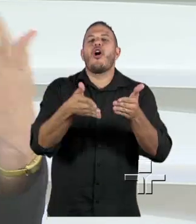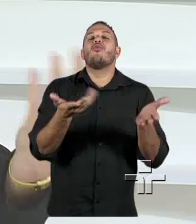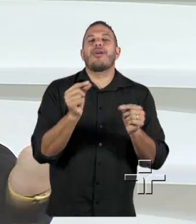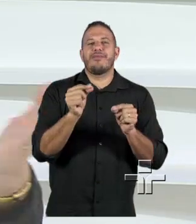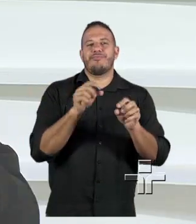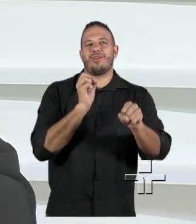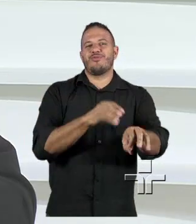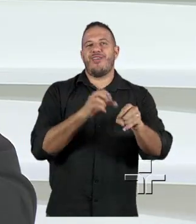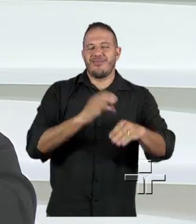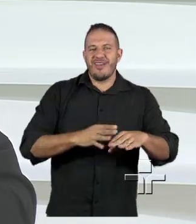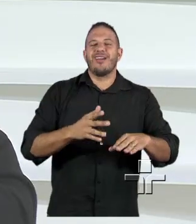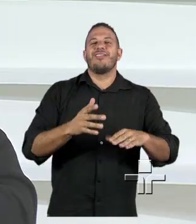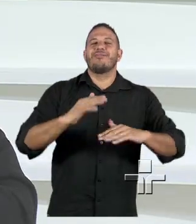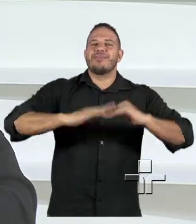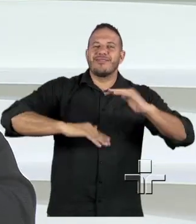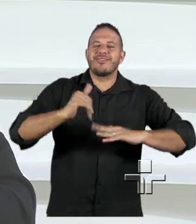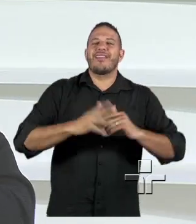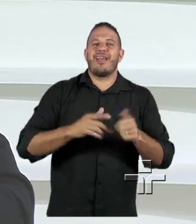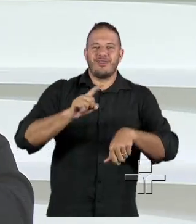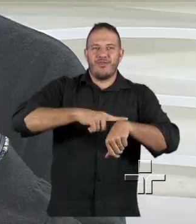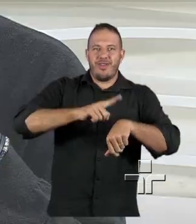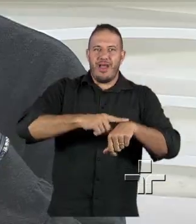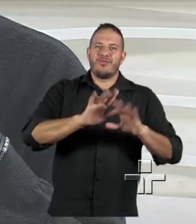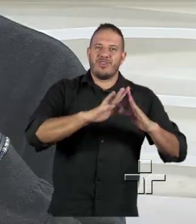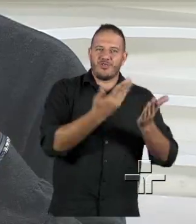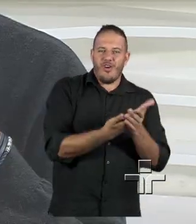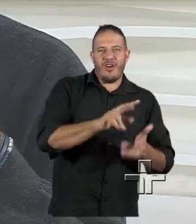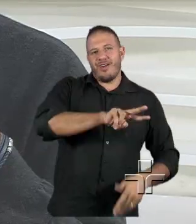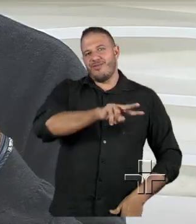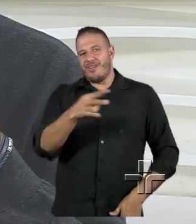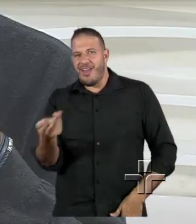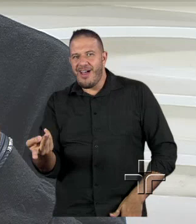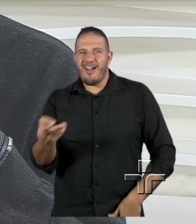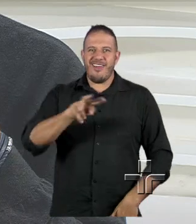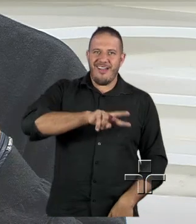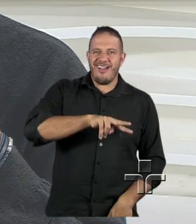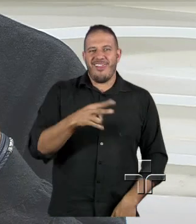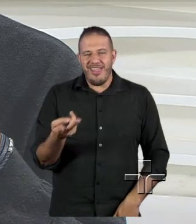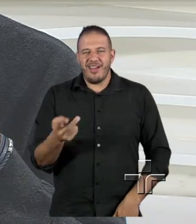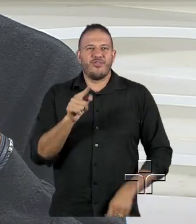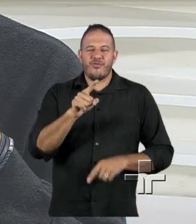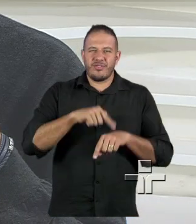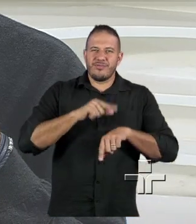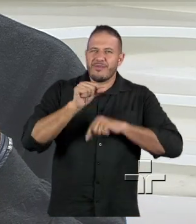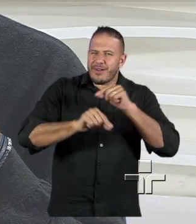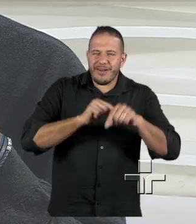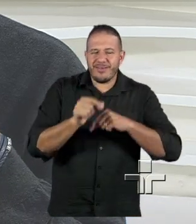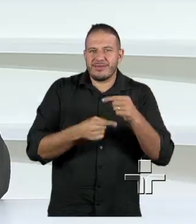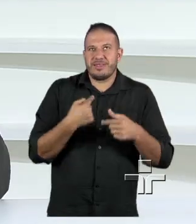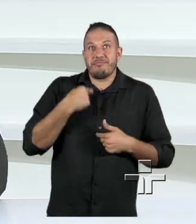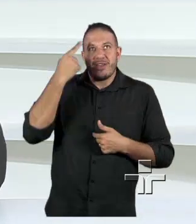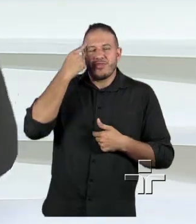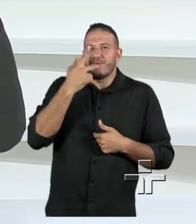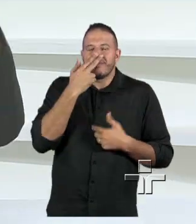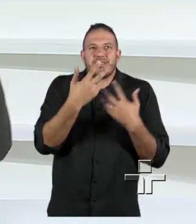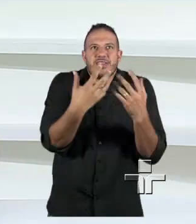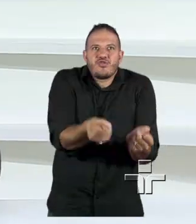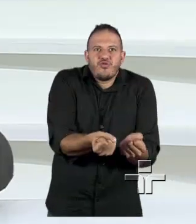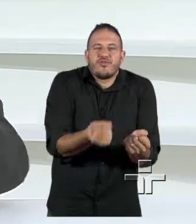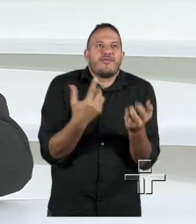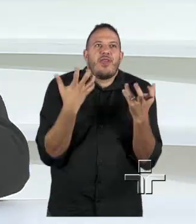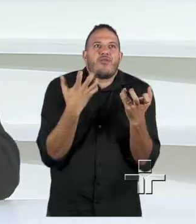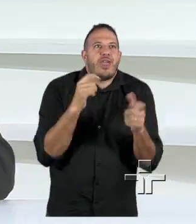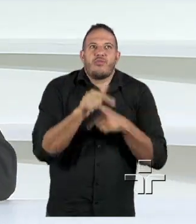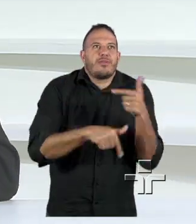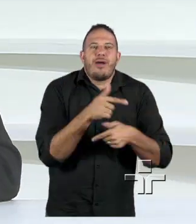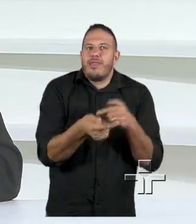para atividades no contraturno e tudo isso. Não foi uma causa que você abraçou, disse, não, eu vou trabalhar